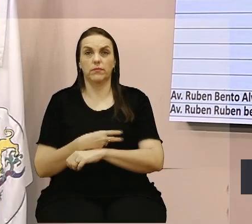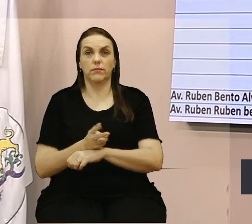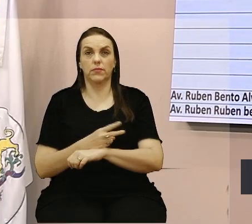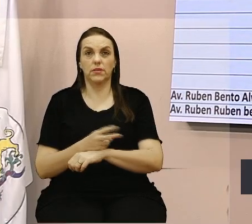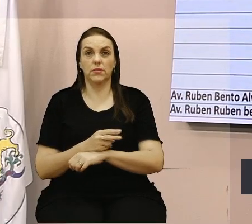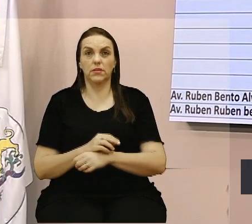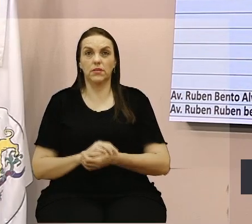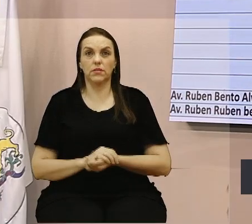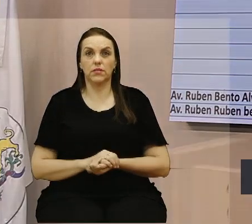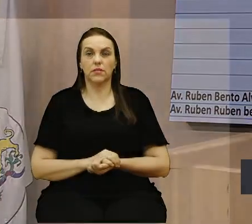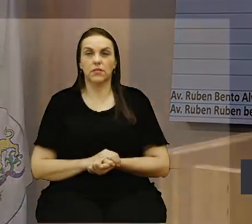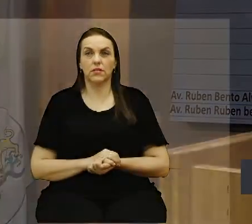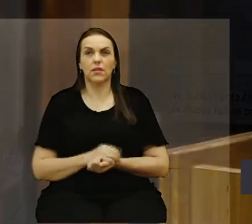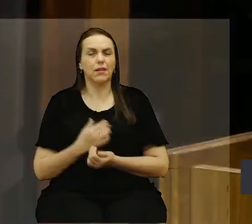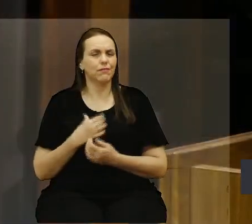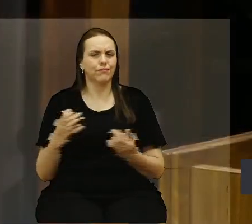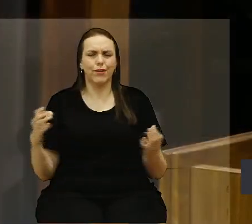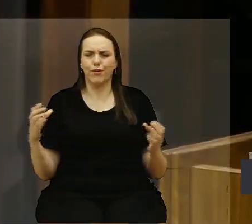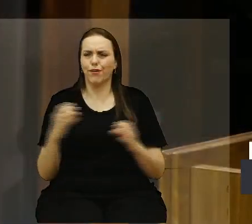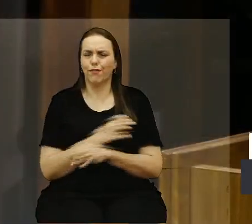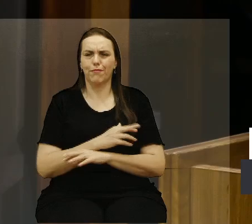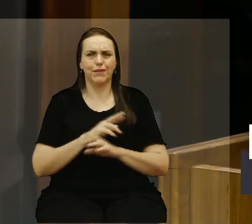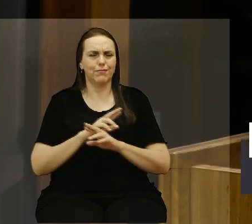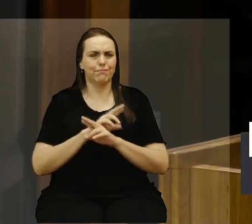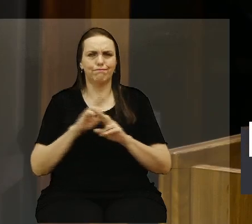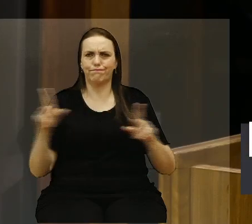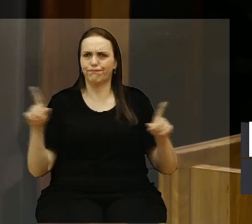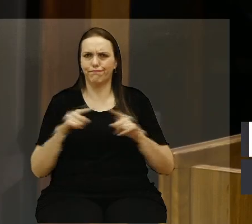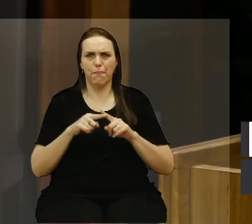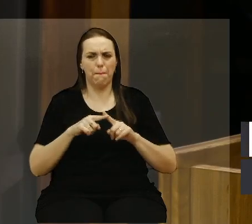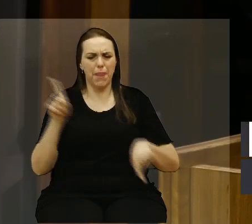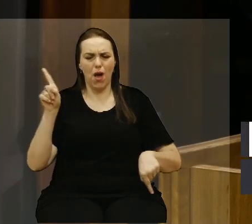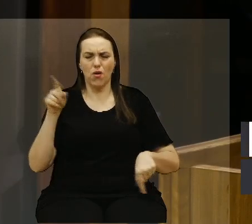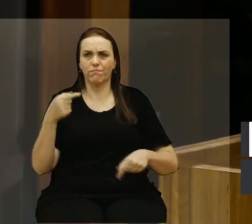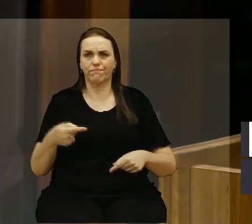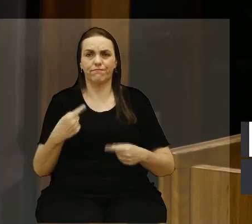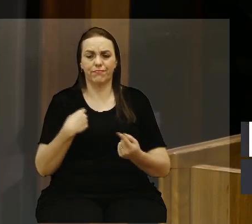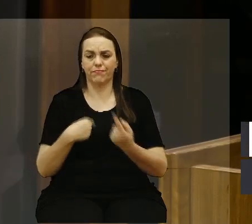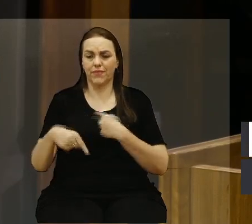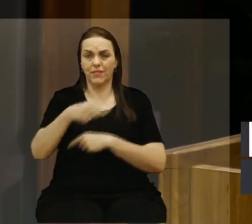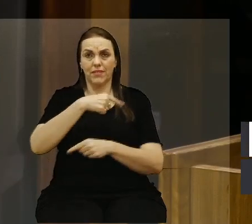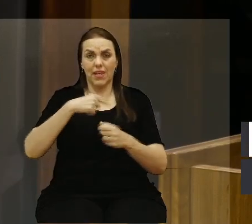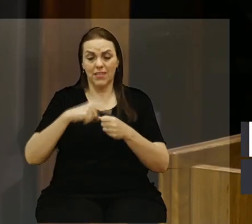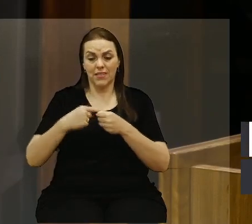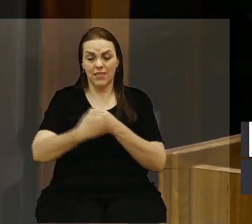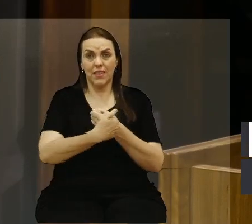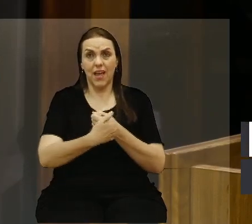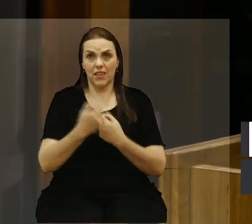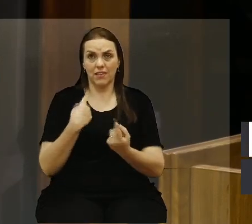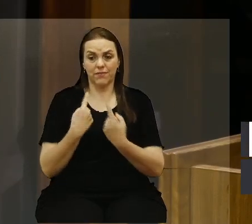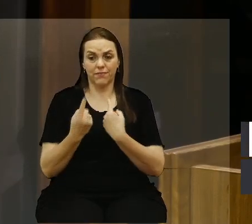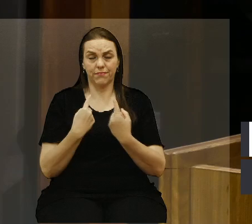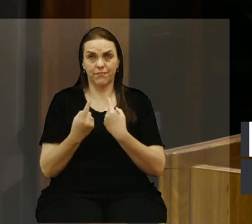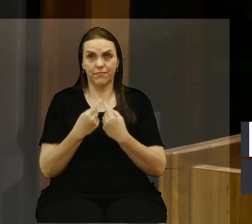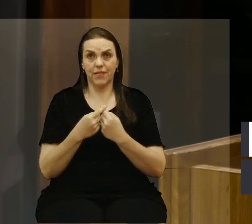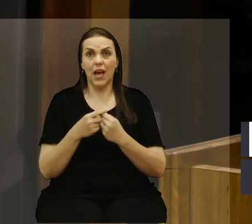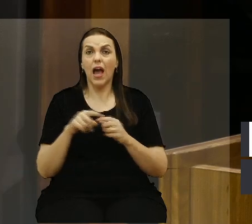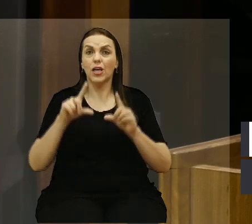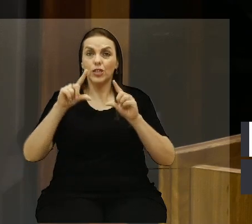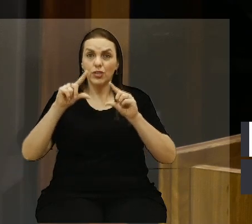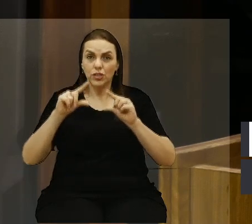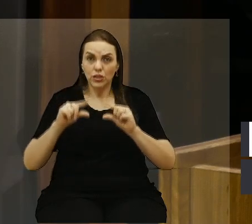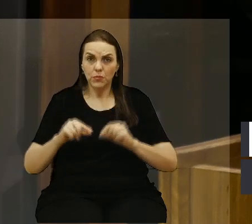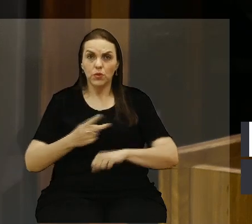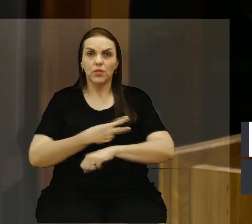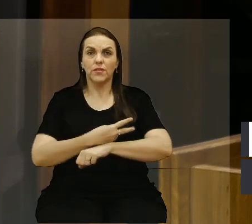uma velocidade totalmente inadequada para o perímetro urbano, sendo que a tendência mundial é a redução de velocidade